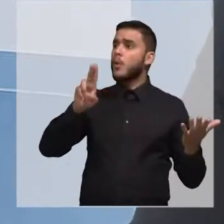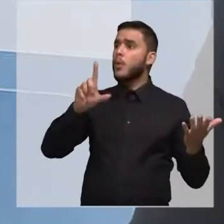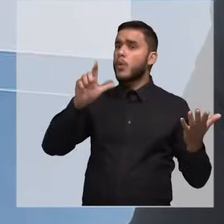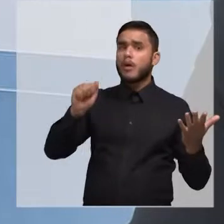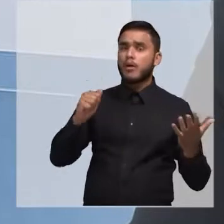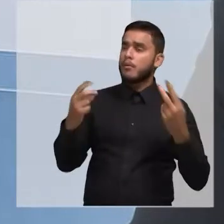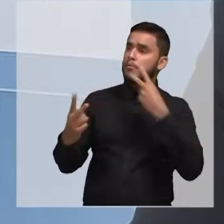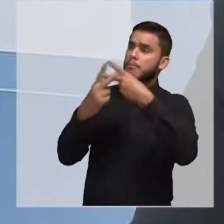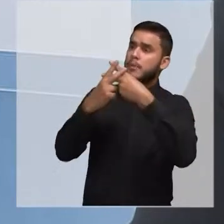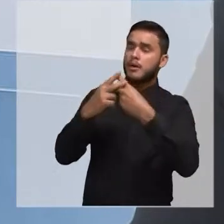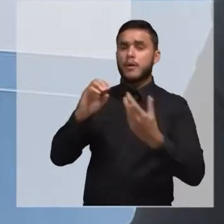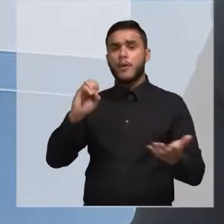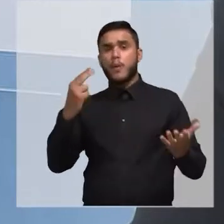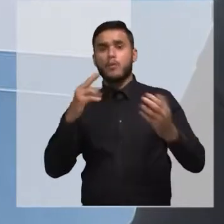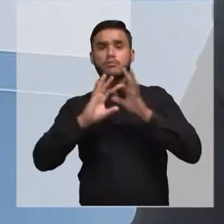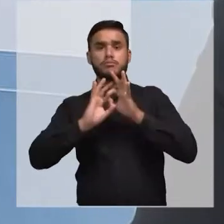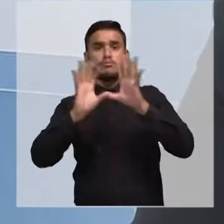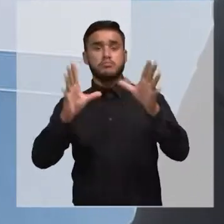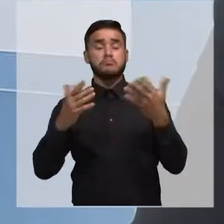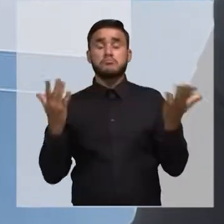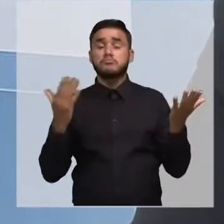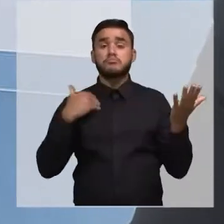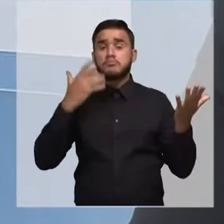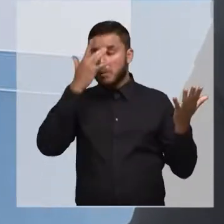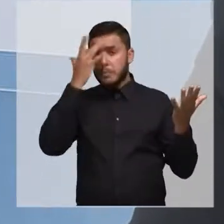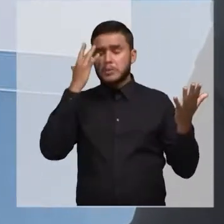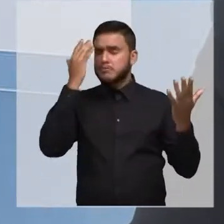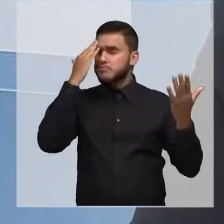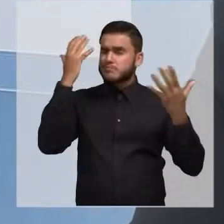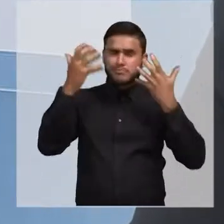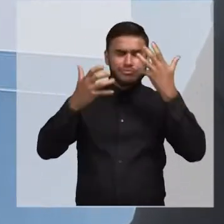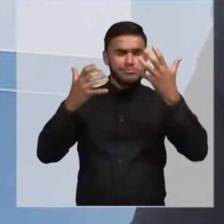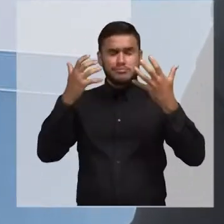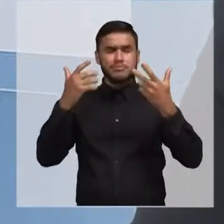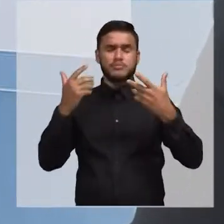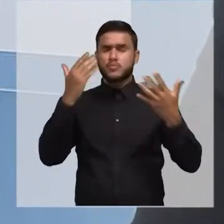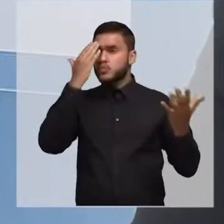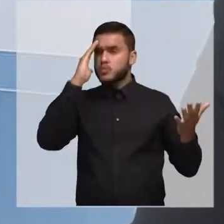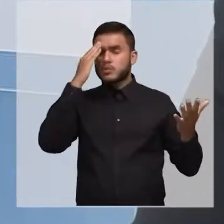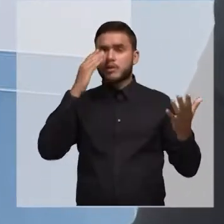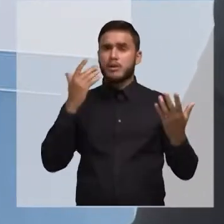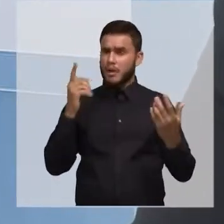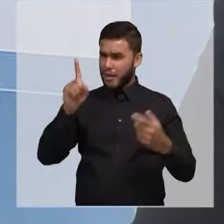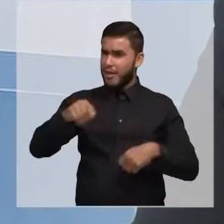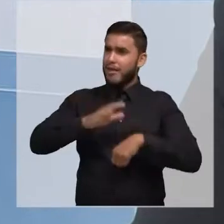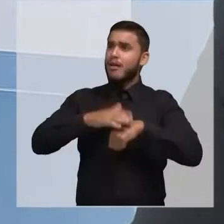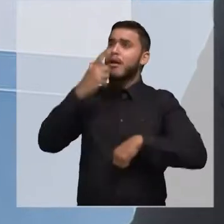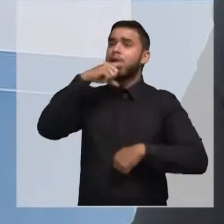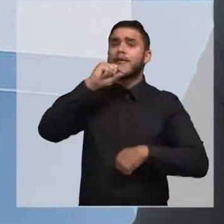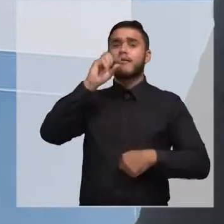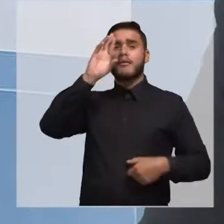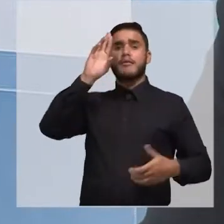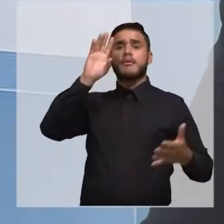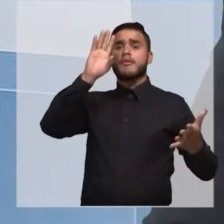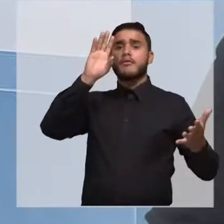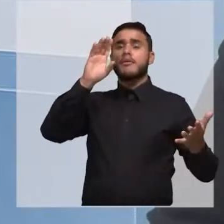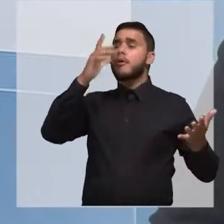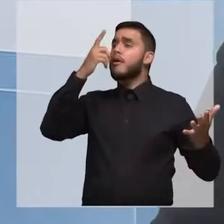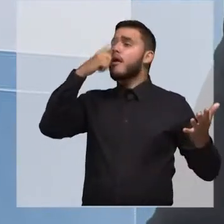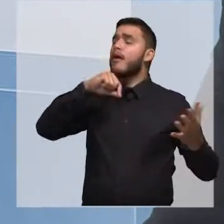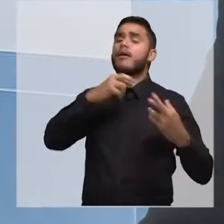solto, que deixou a população brasileira atônita como se estivesse num país desgovernado.